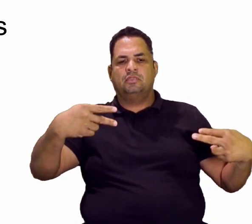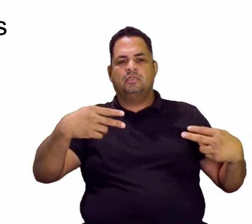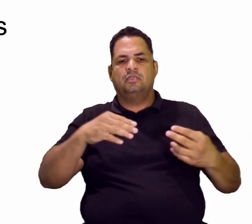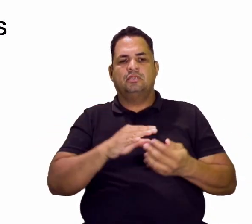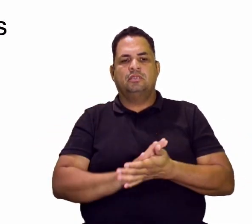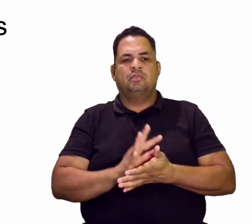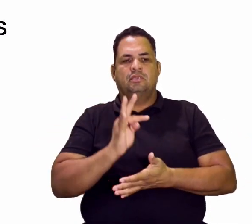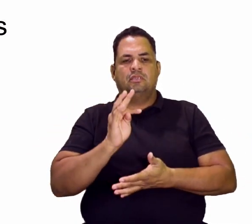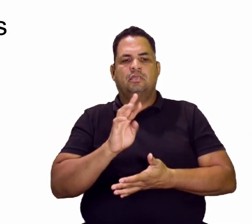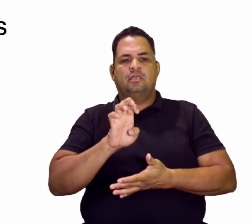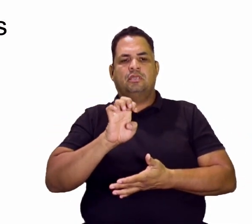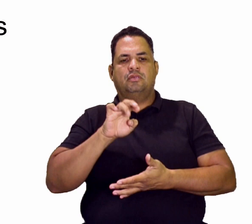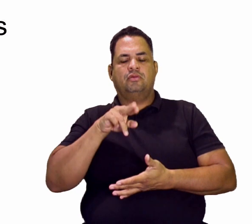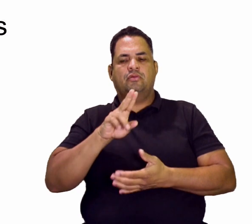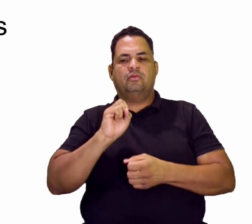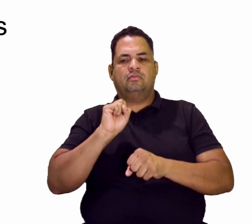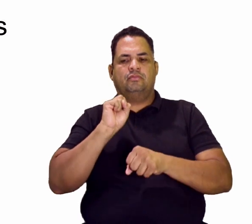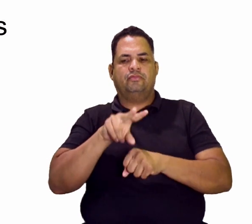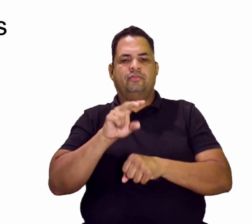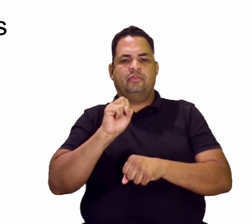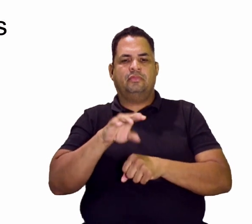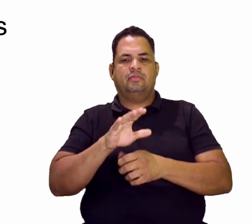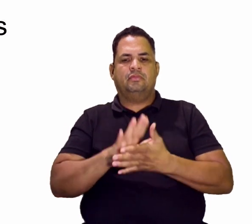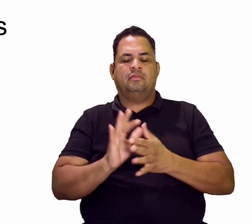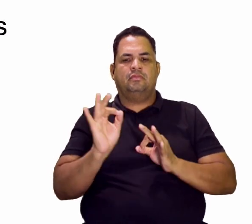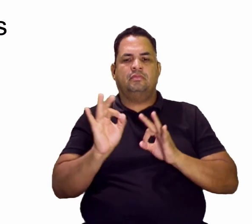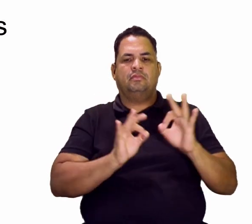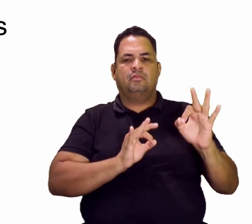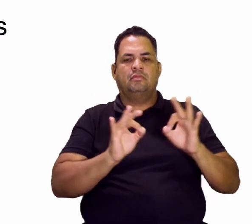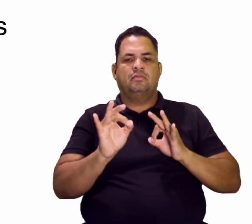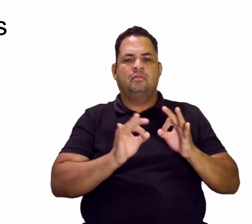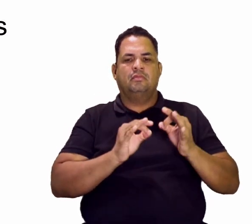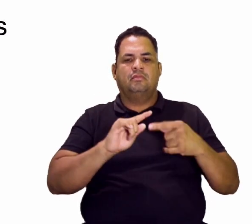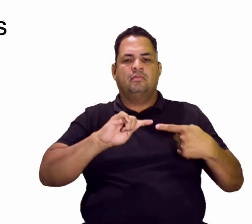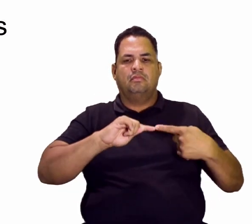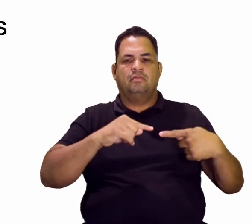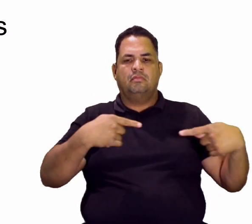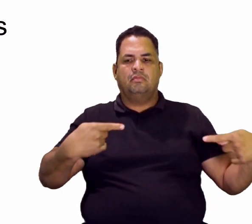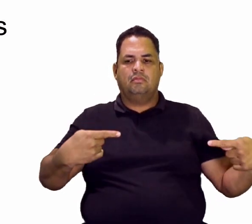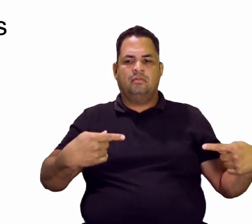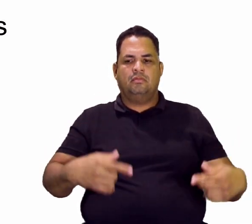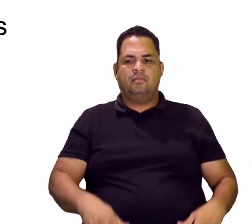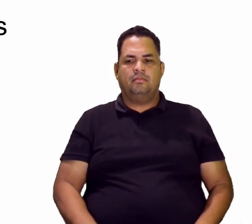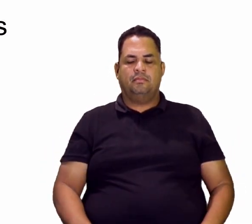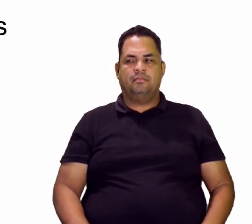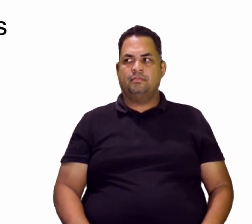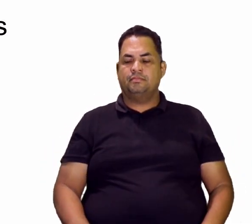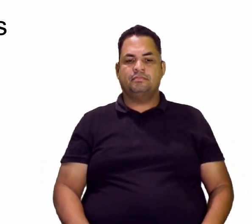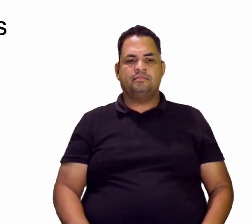os retrovírus, que são os vírus formados por RNA.